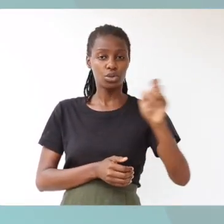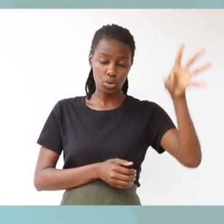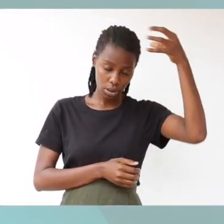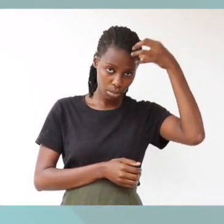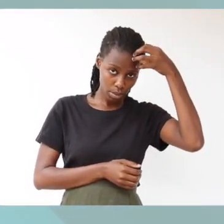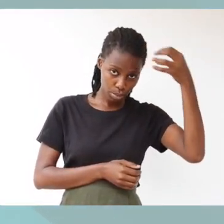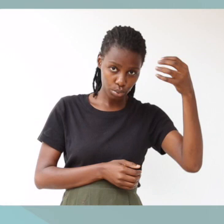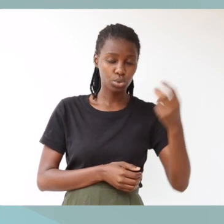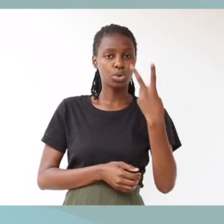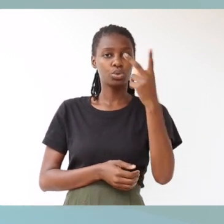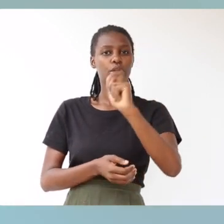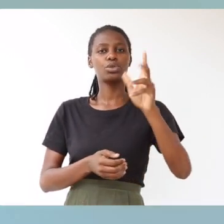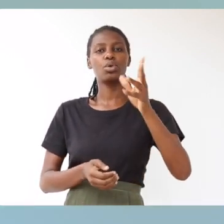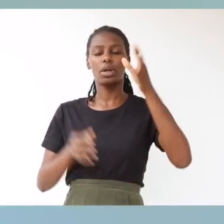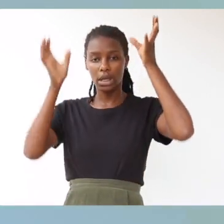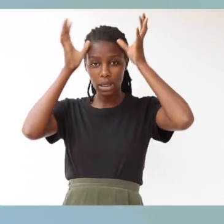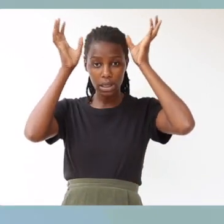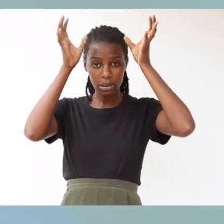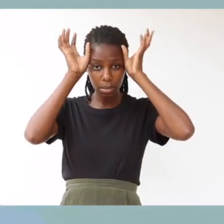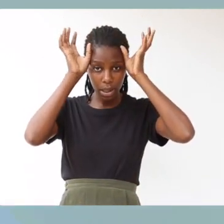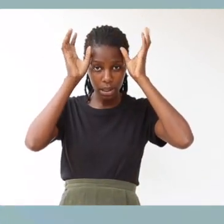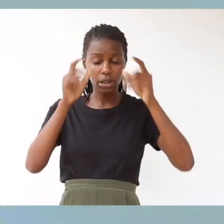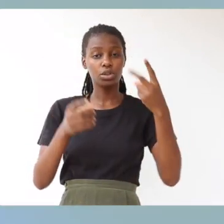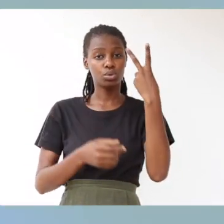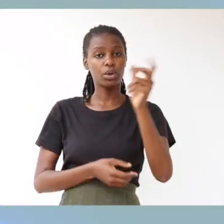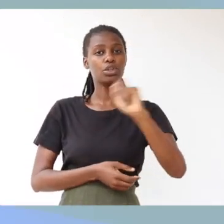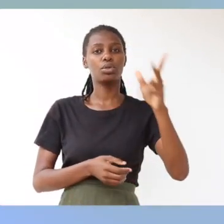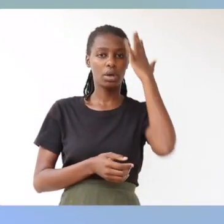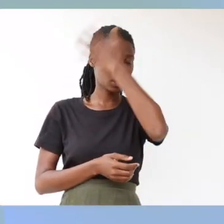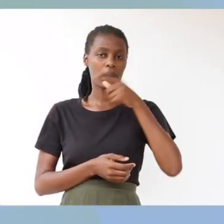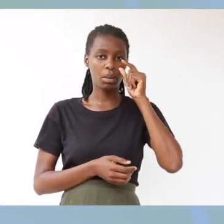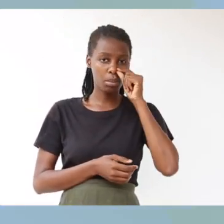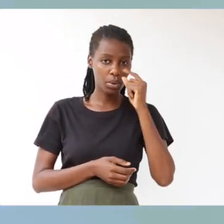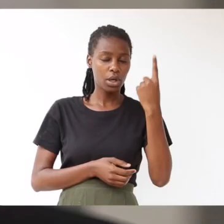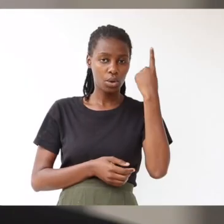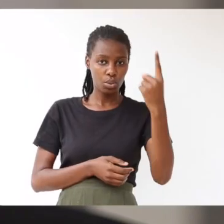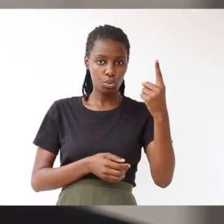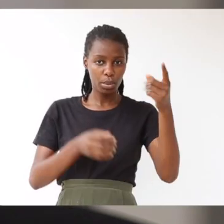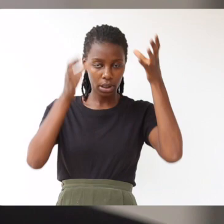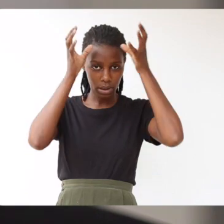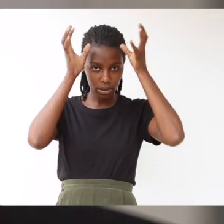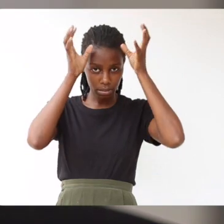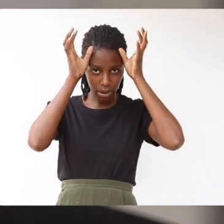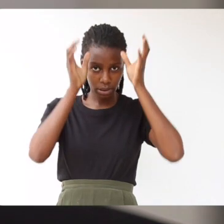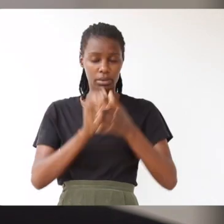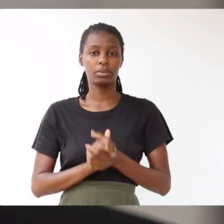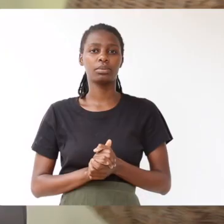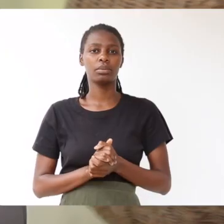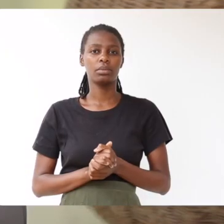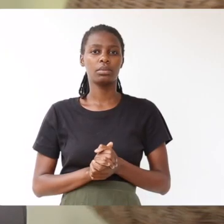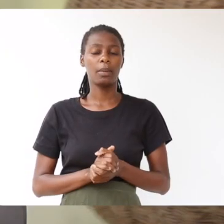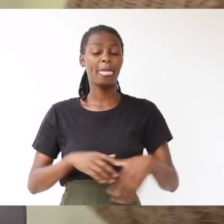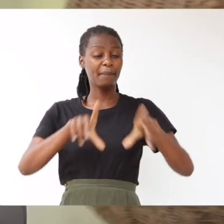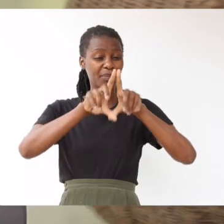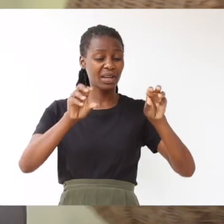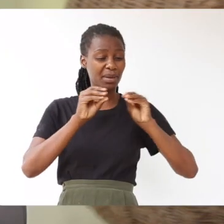escolas em Maputo, 2 escolas em Sofala, 2 escolas em Nampula e uma em Zambésia. Falar de educação